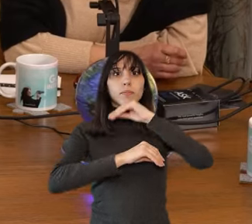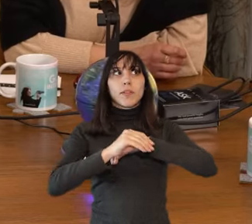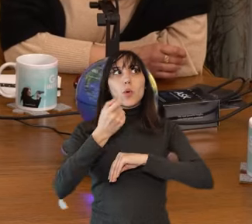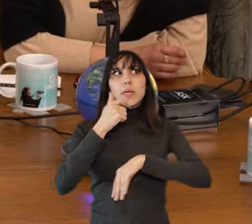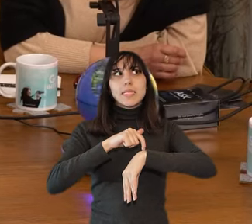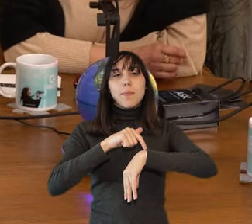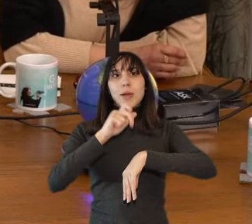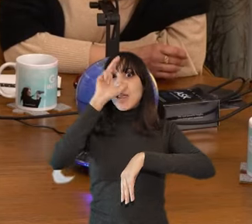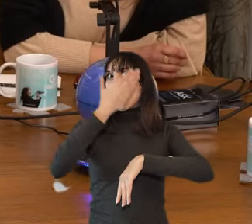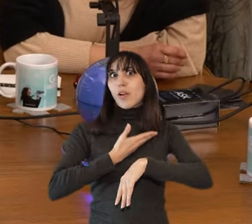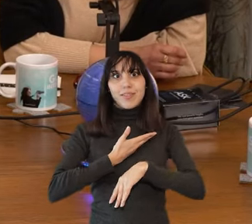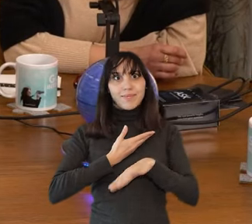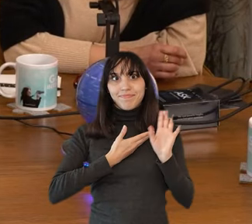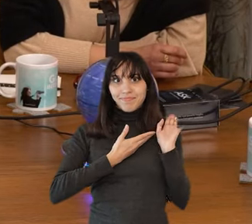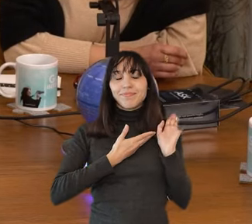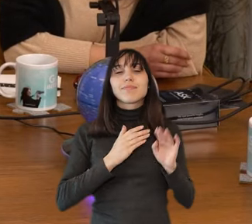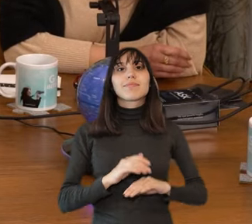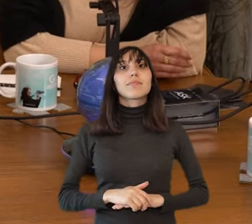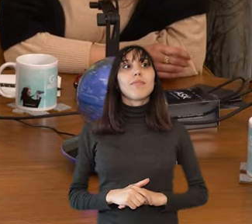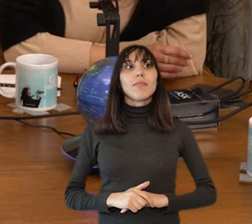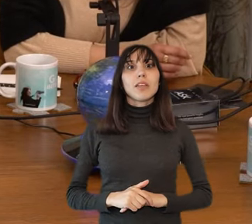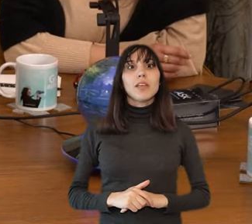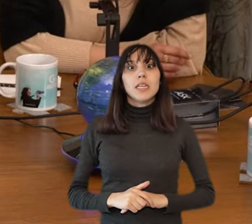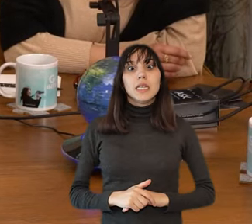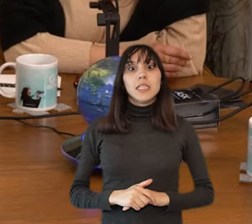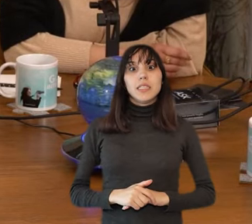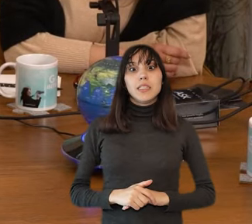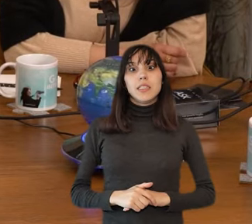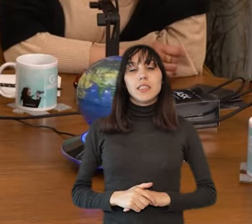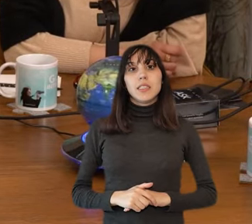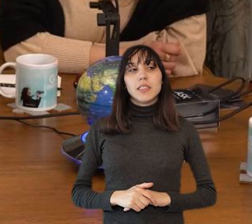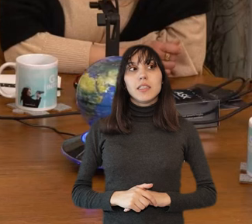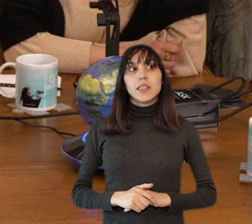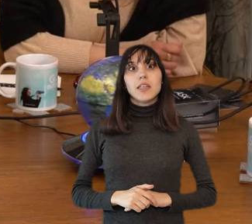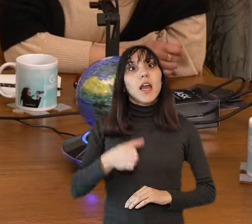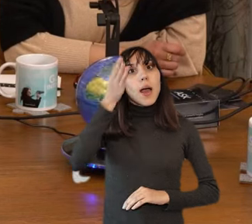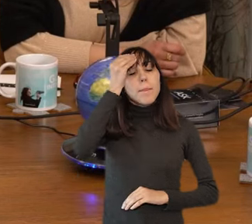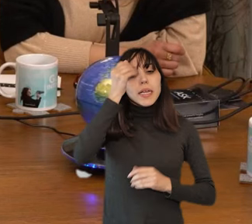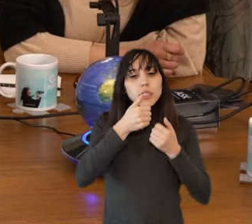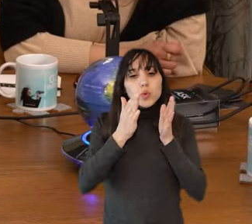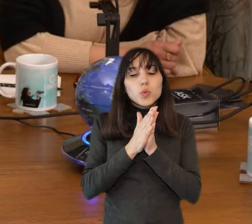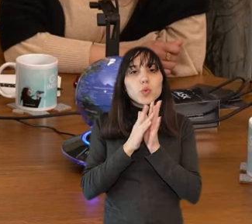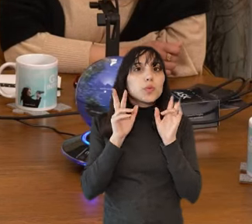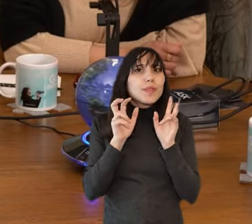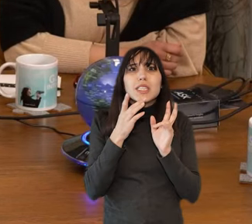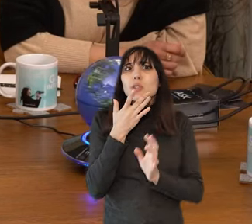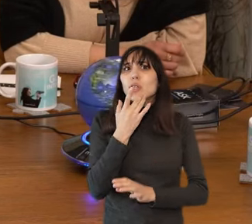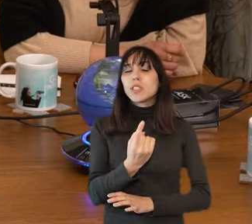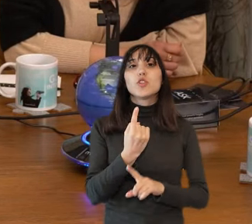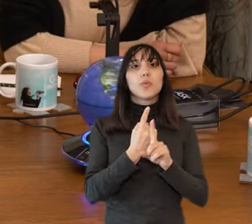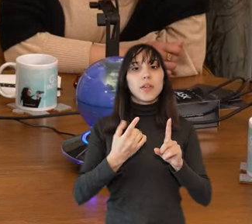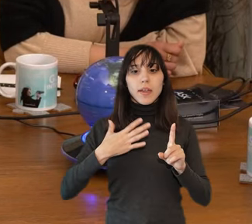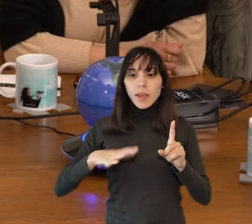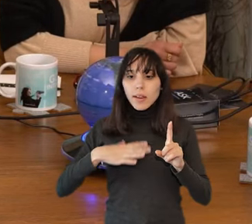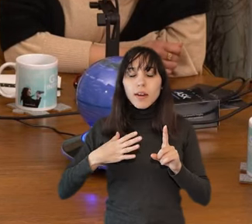record vamos dizer assim não é eh e com e e e aprendendo tudo sozinhos porque realmente há uma